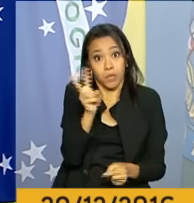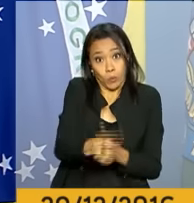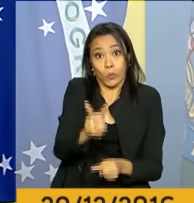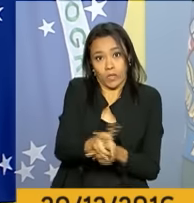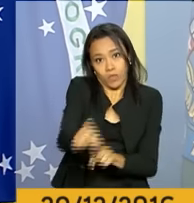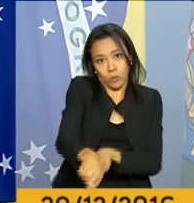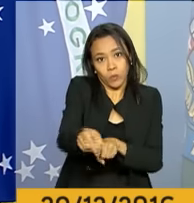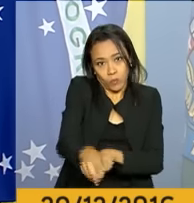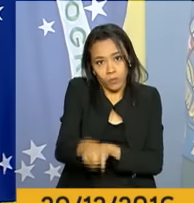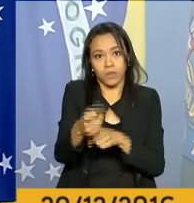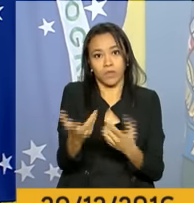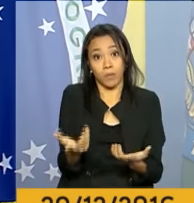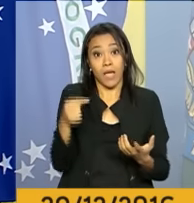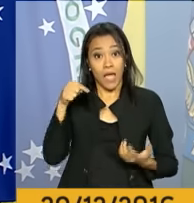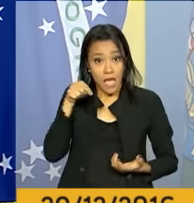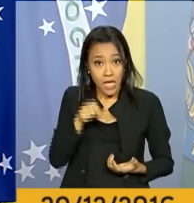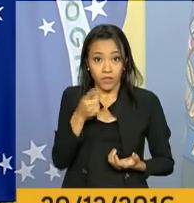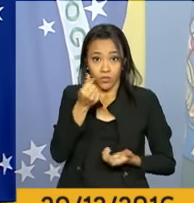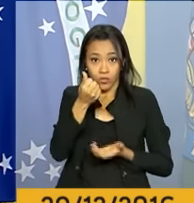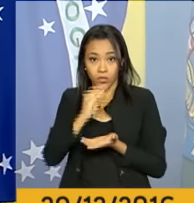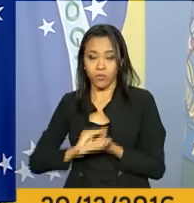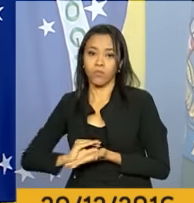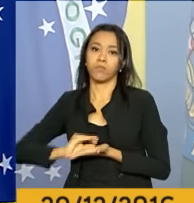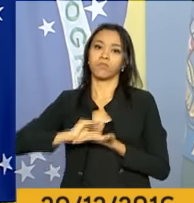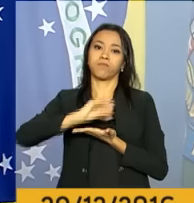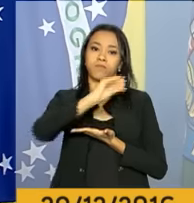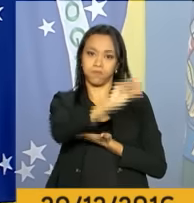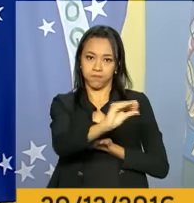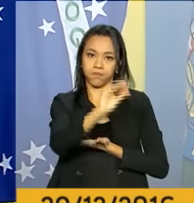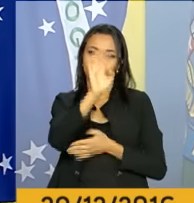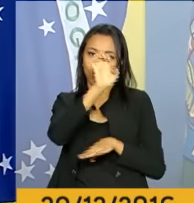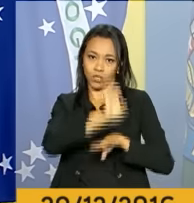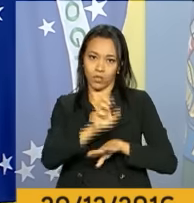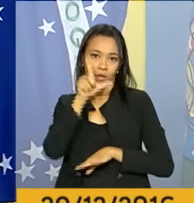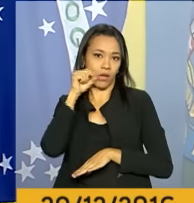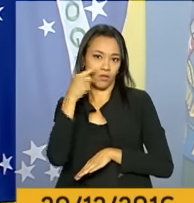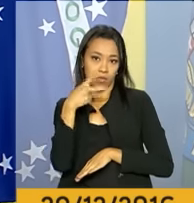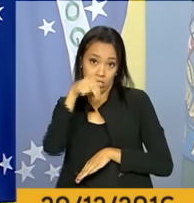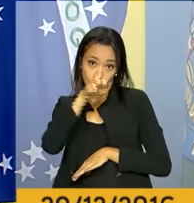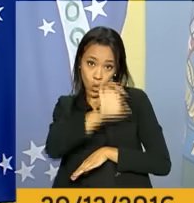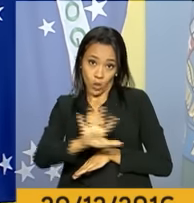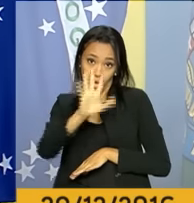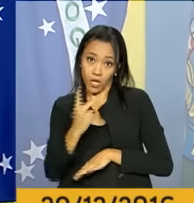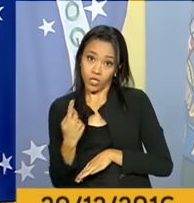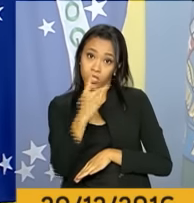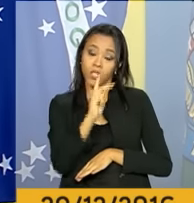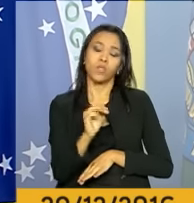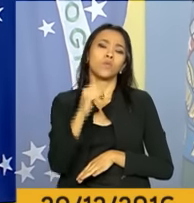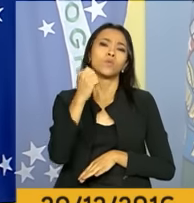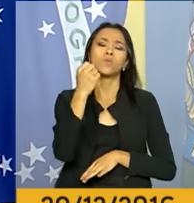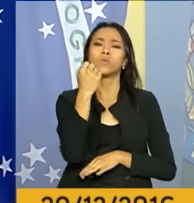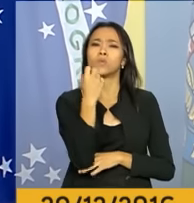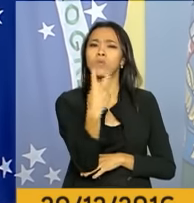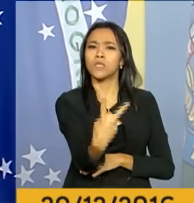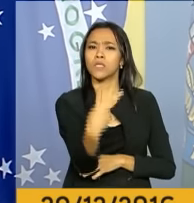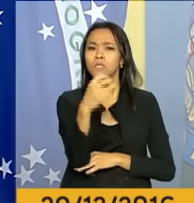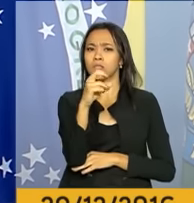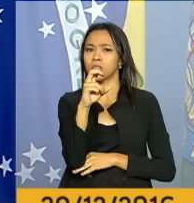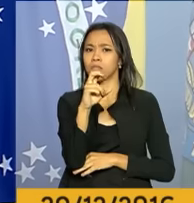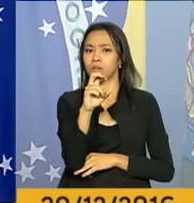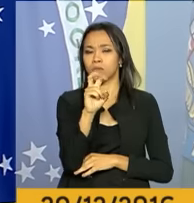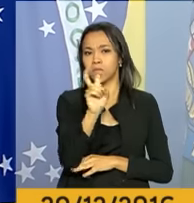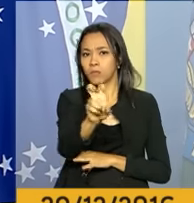então estas verbas destinadas ao nordeste sendo que 255